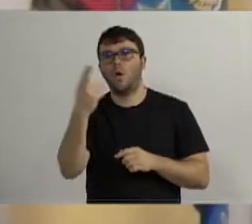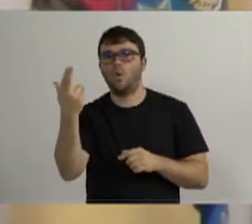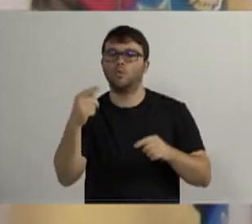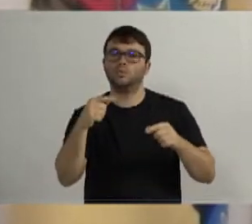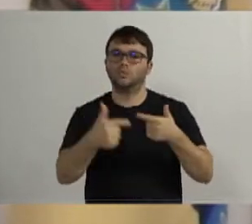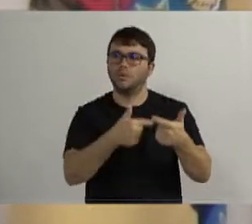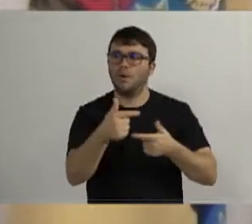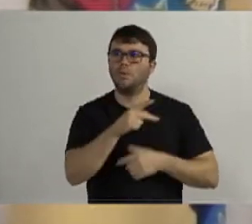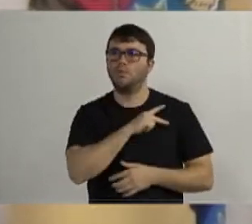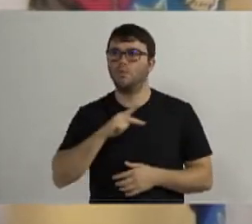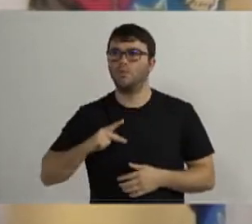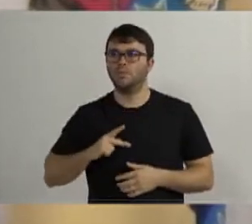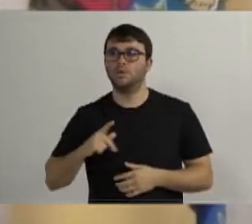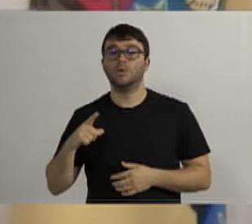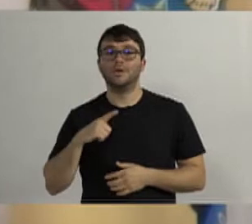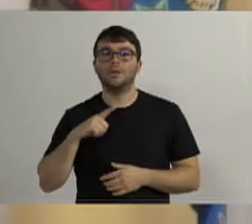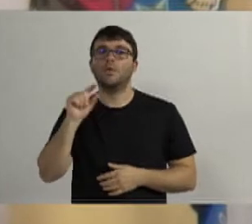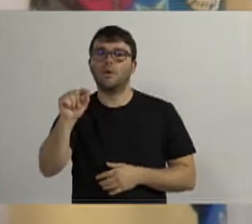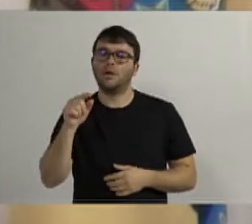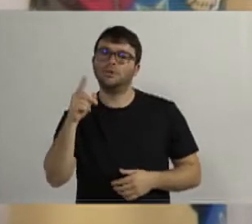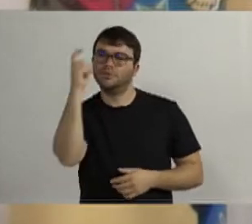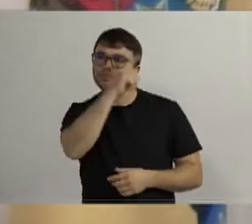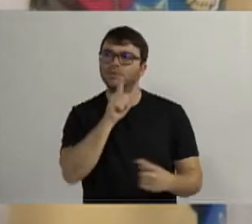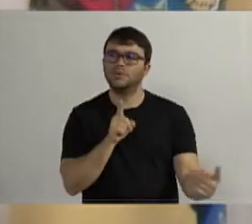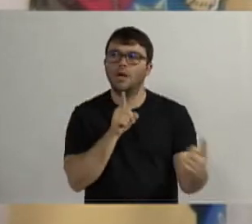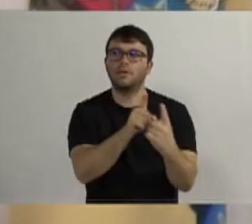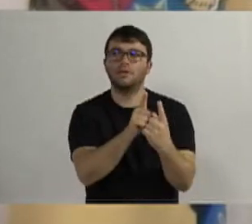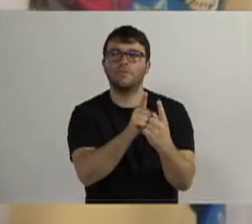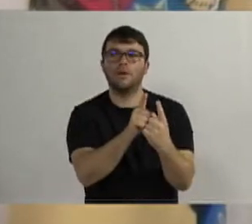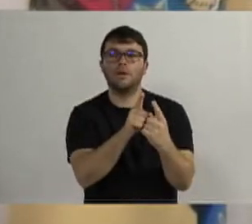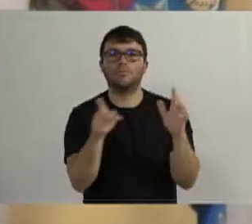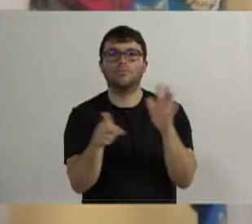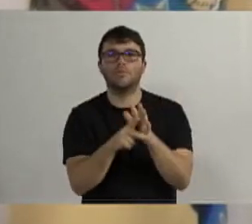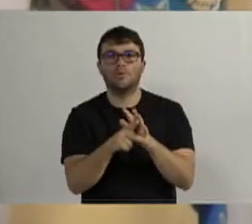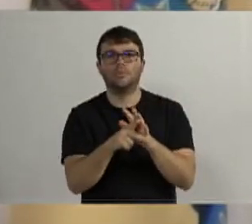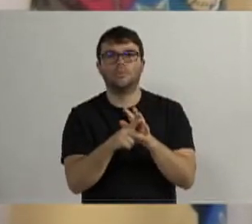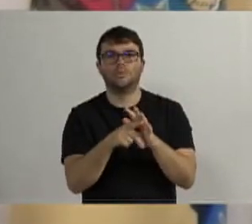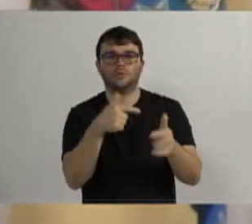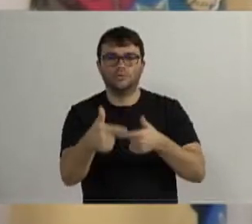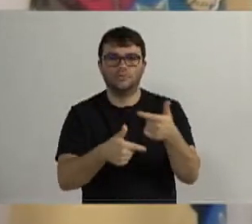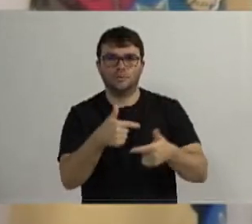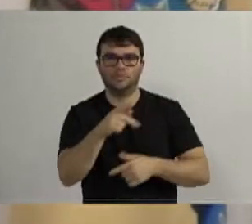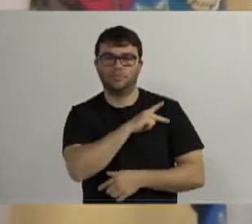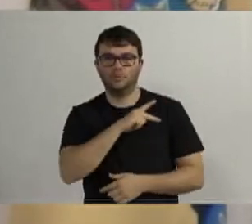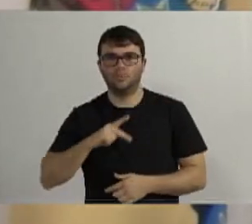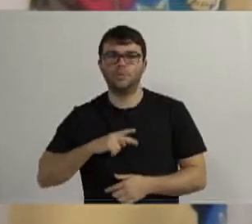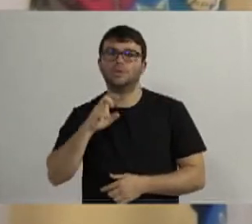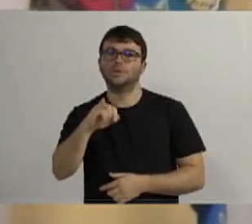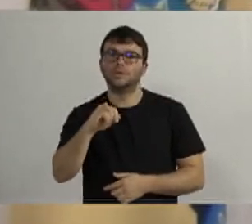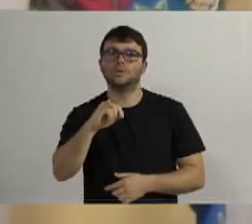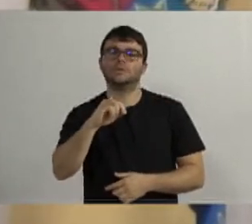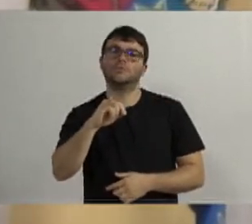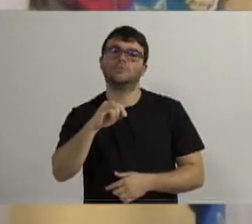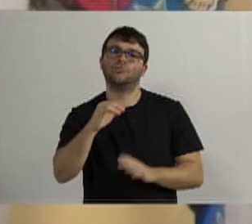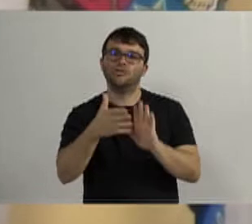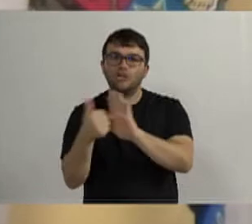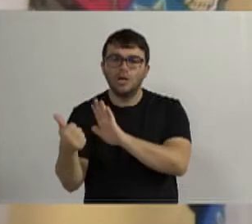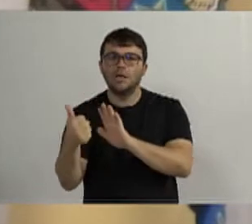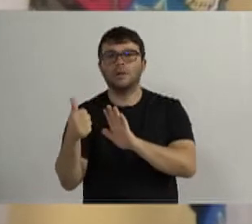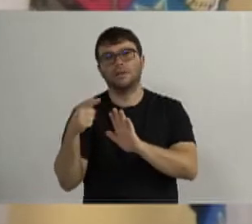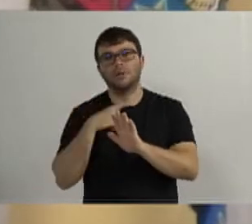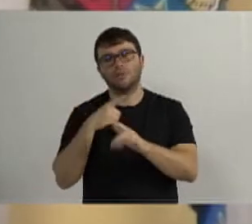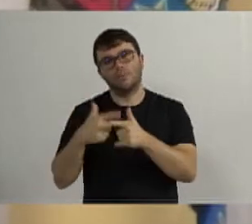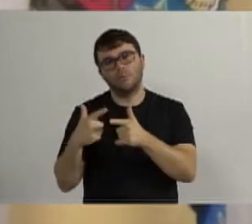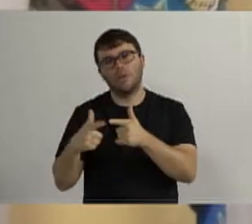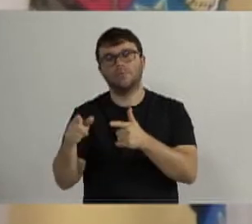isso afeta diretamente o atendimento ao serviço público tira direito do trabalhador tu tá afetando o serviço público